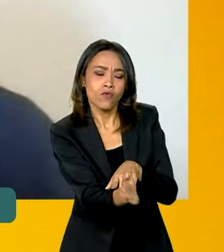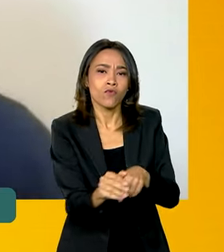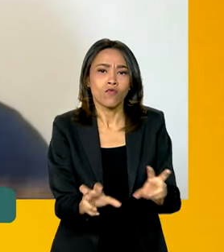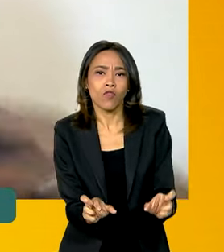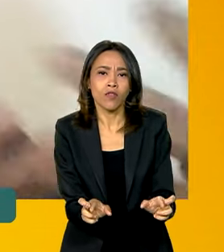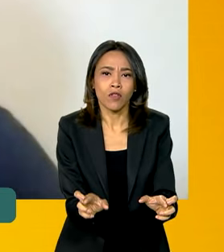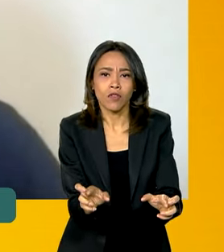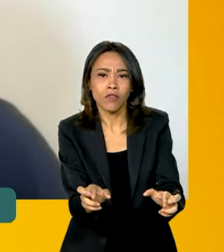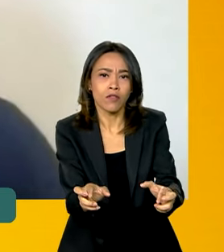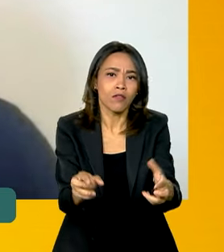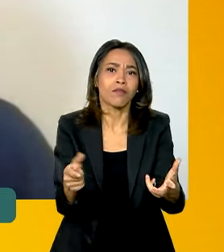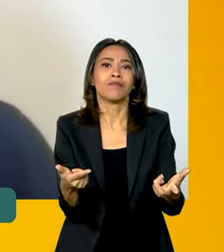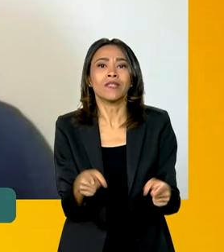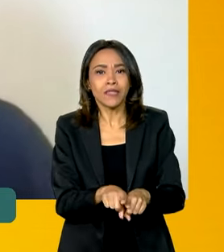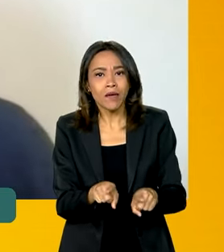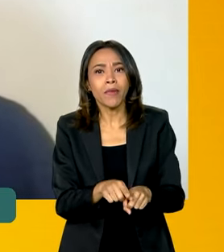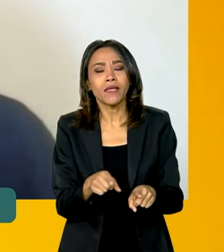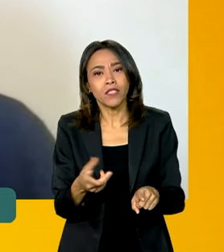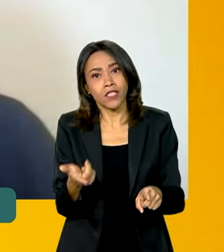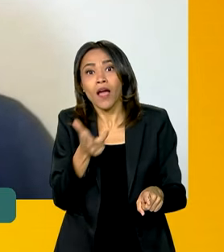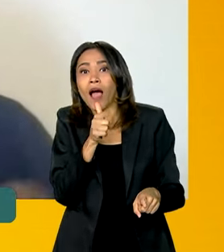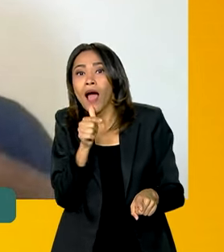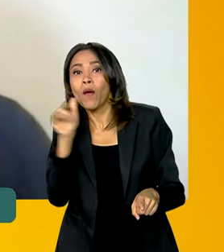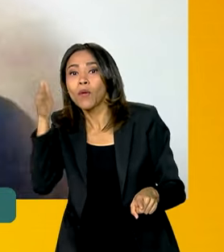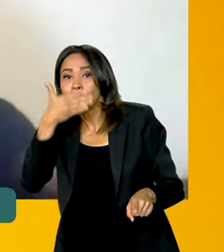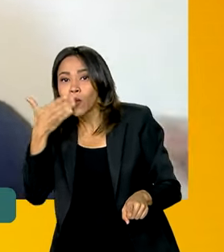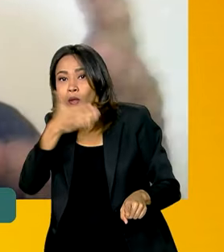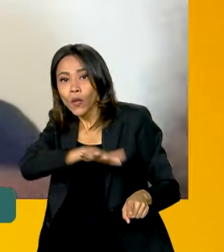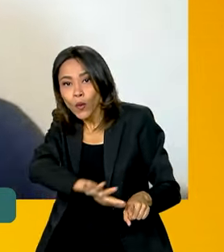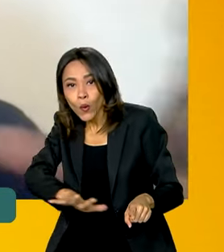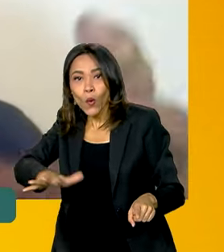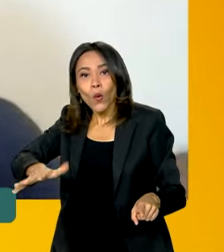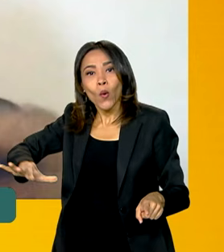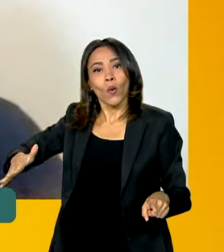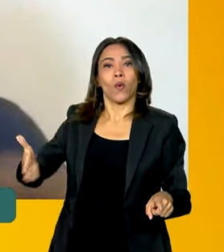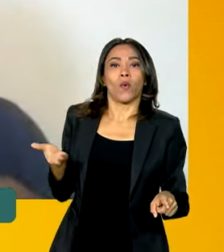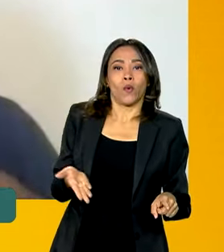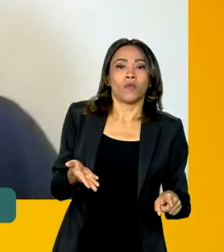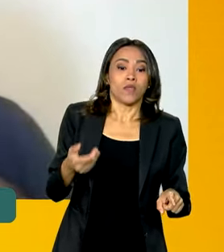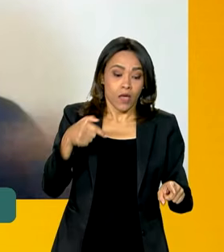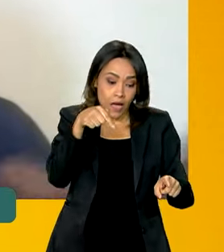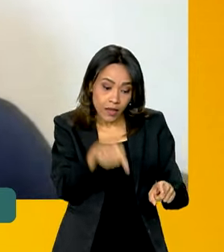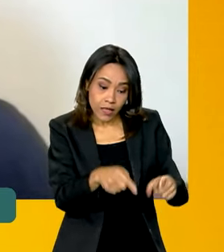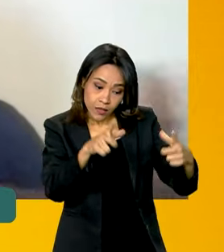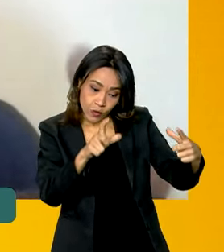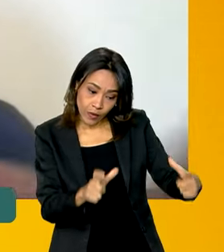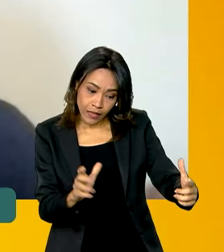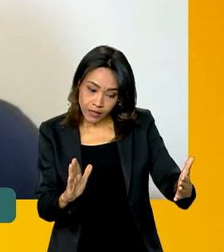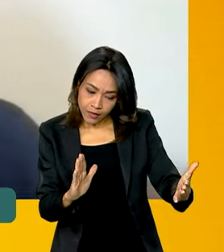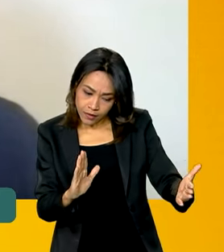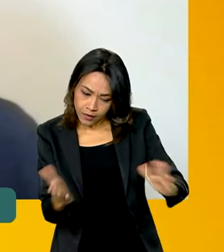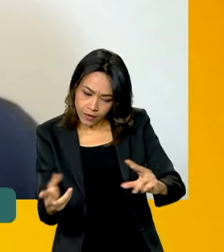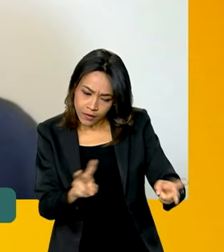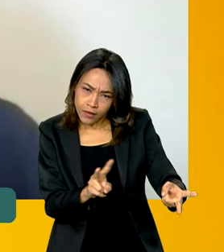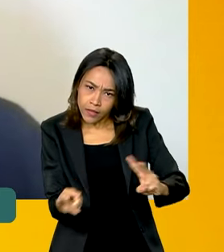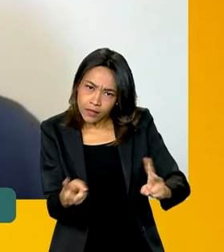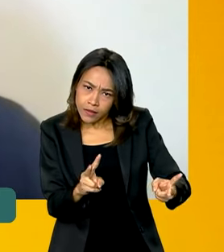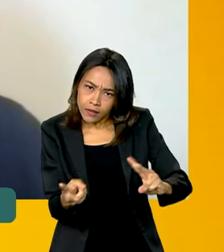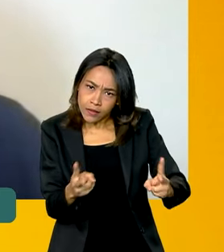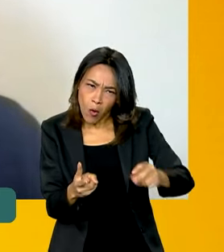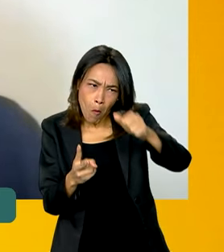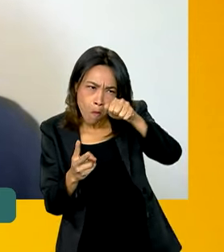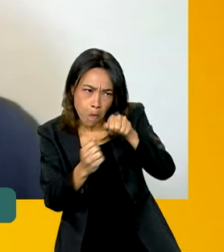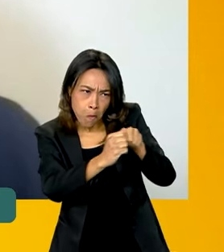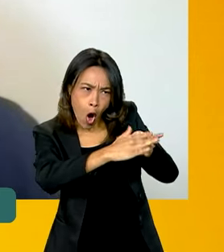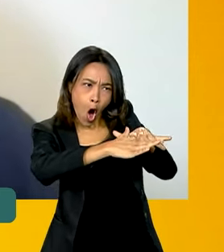vida terrestre, de água doce, né, porque é exatamente nesses ambientes ali de transição da zona costeira